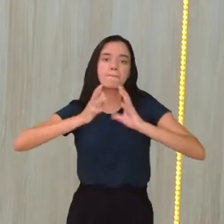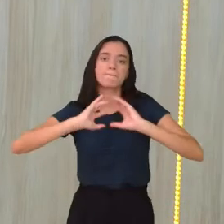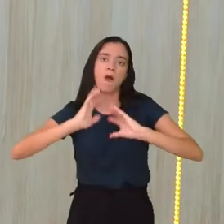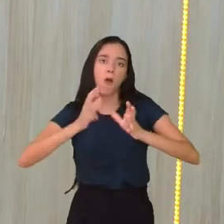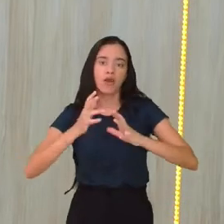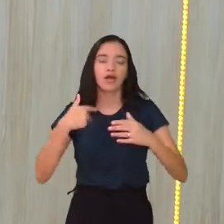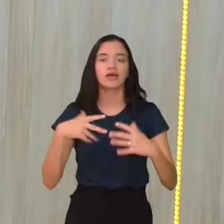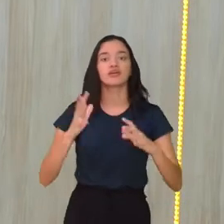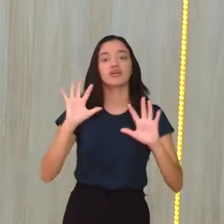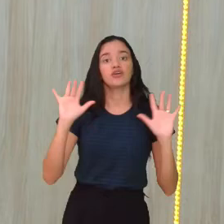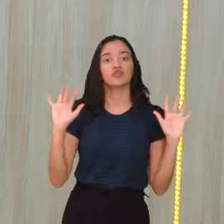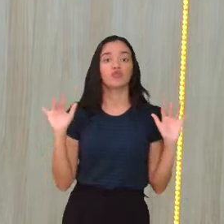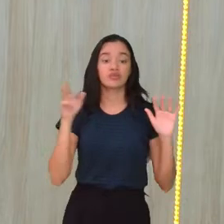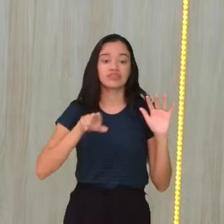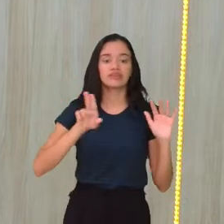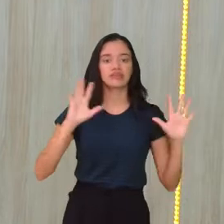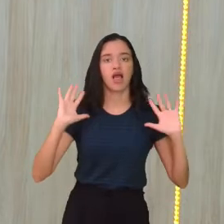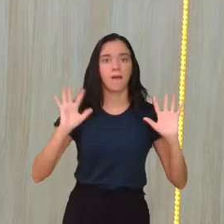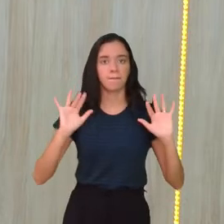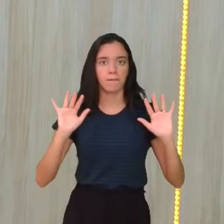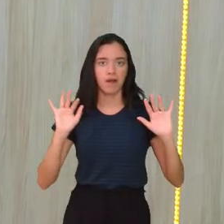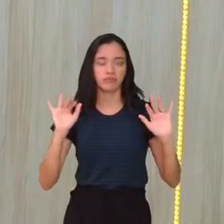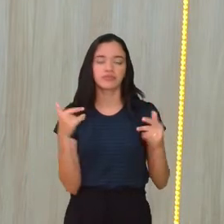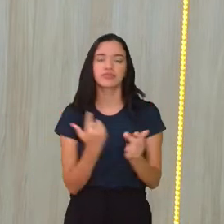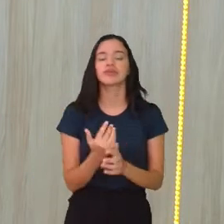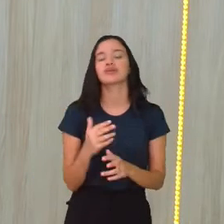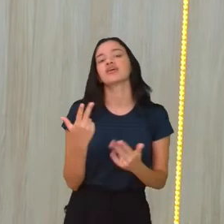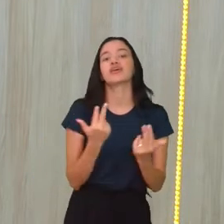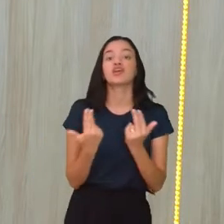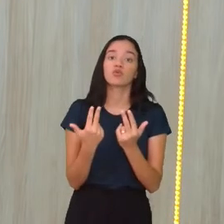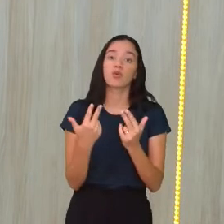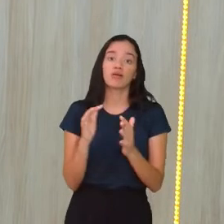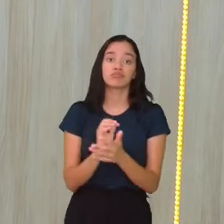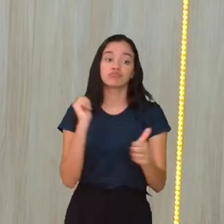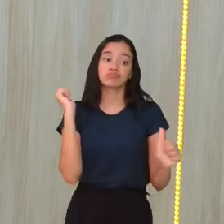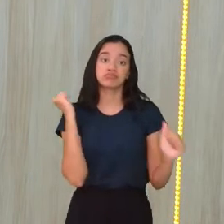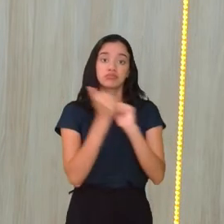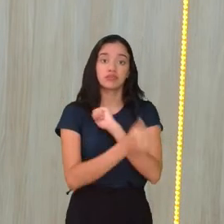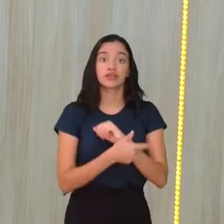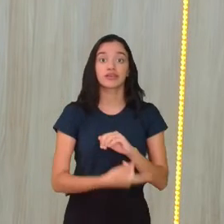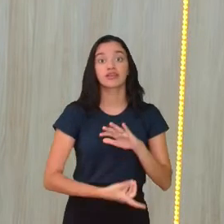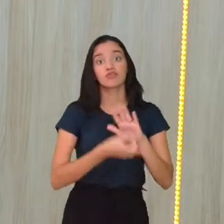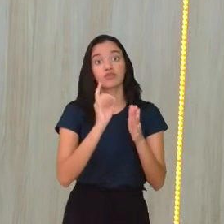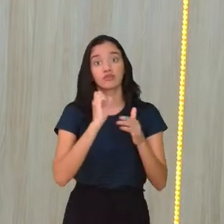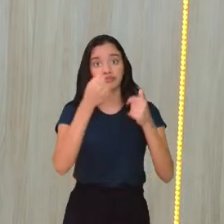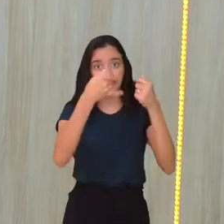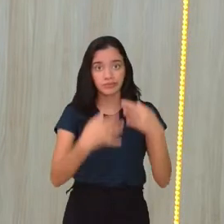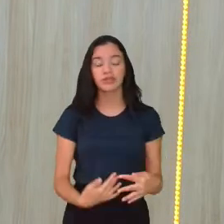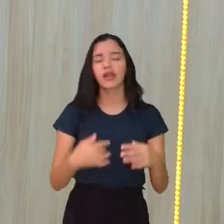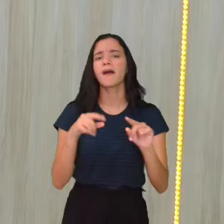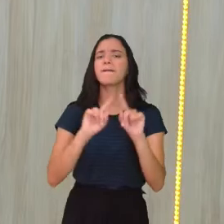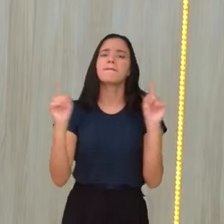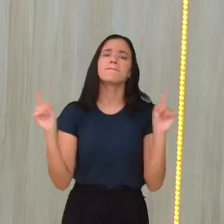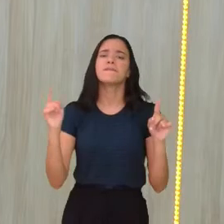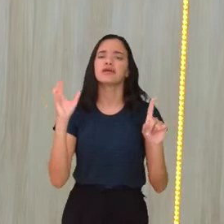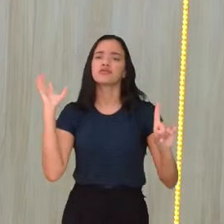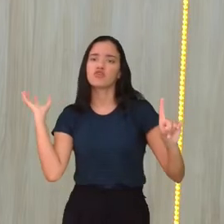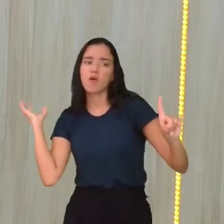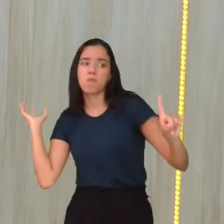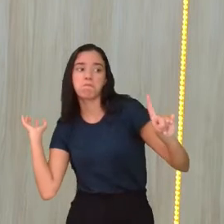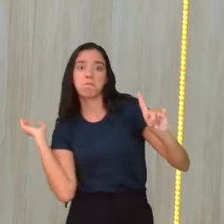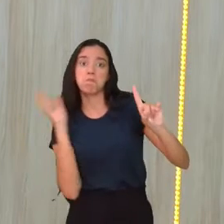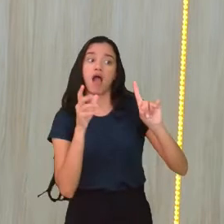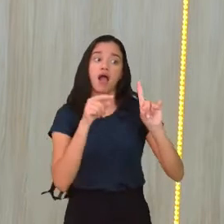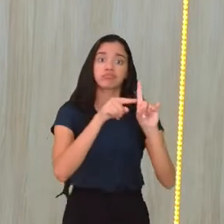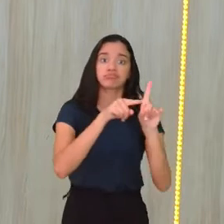manuseada com as mãos, né? Igual às modalidades esportivas que eu falei anteriormente. Mas no queimado, a gente